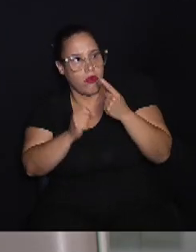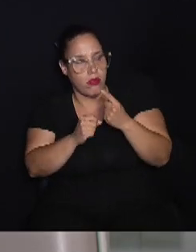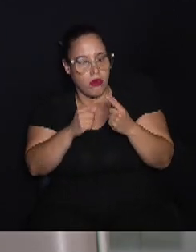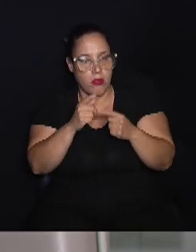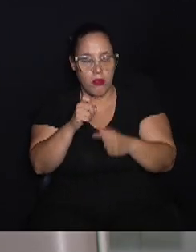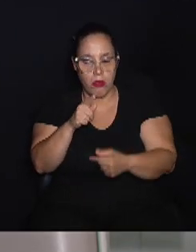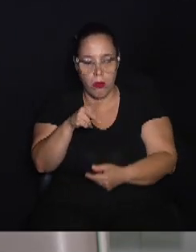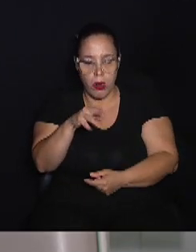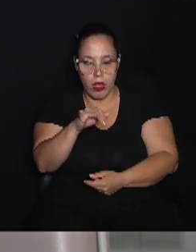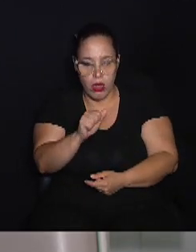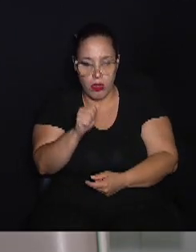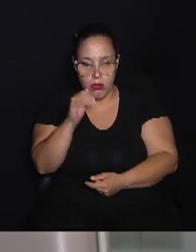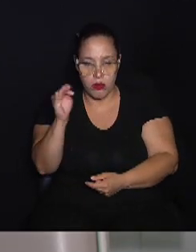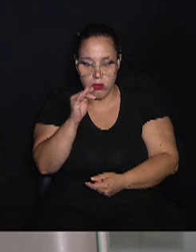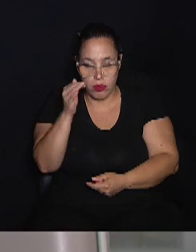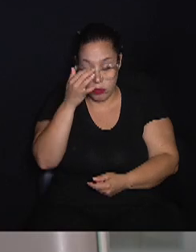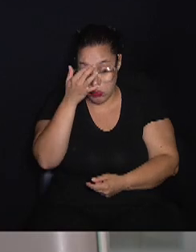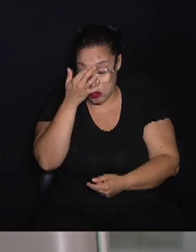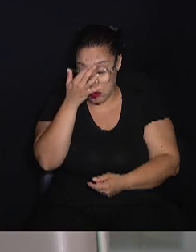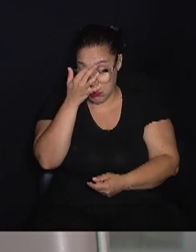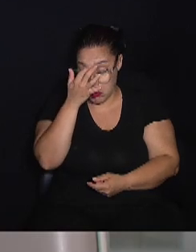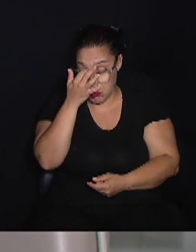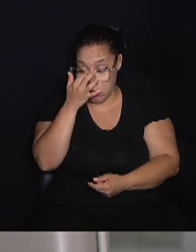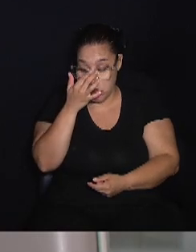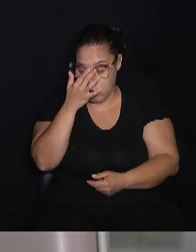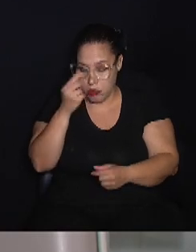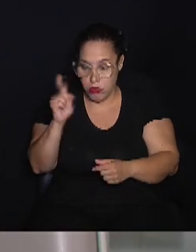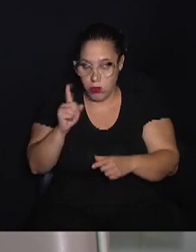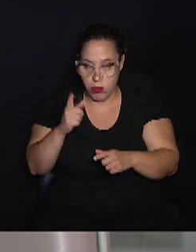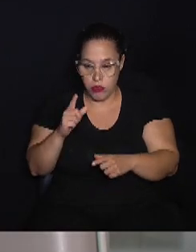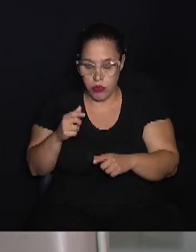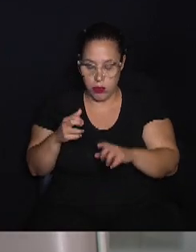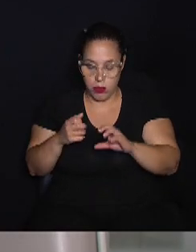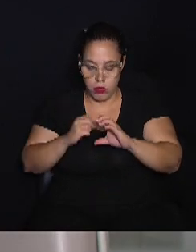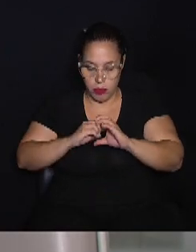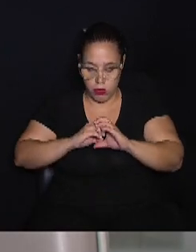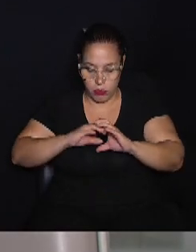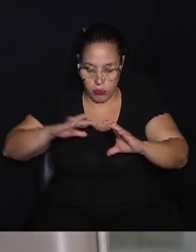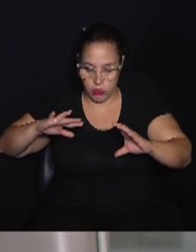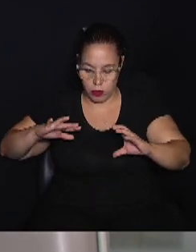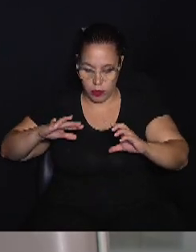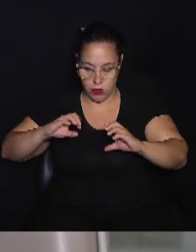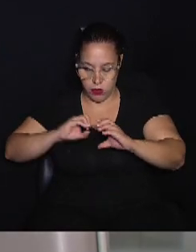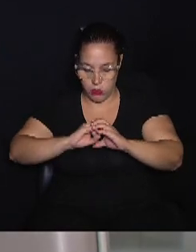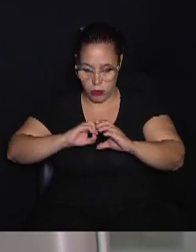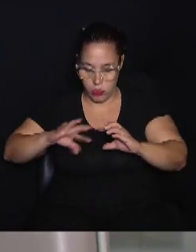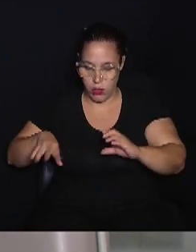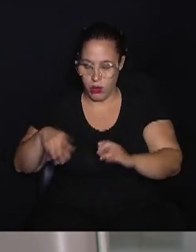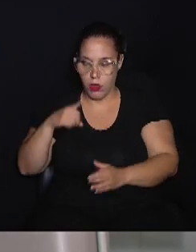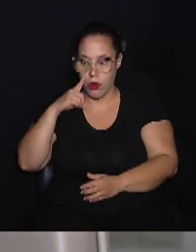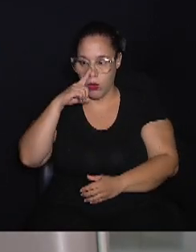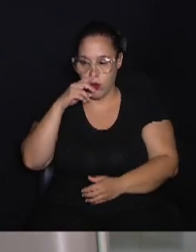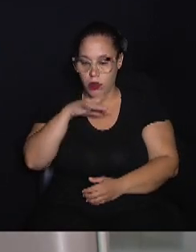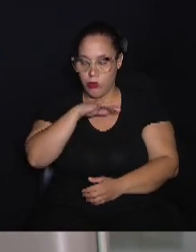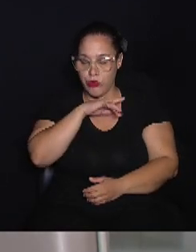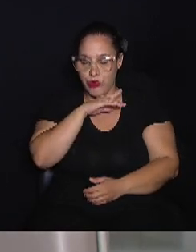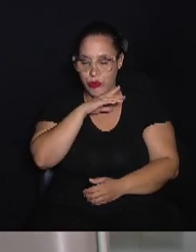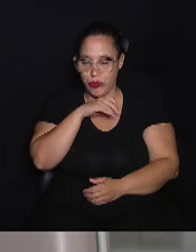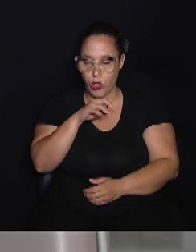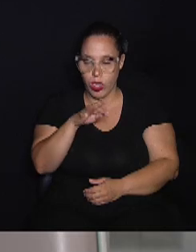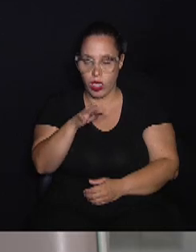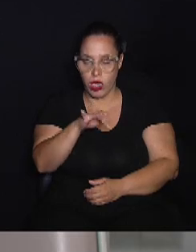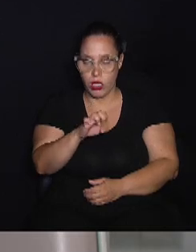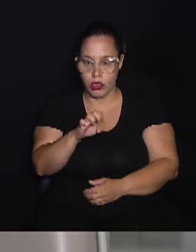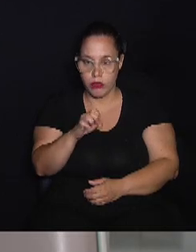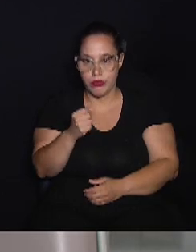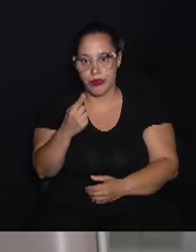plantas não tem uma característica assim eh tão ah ruim de toxicidade tá eh